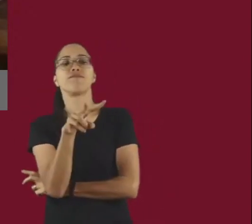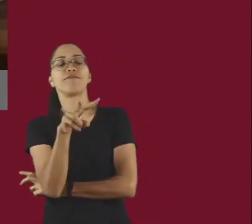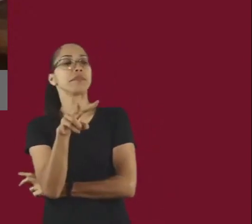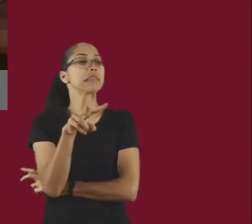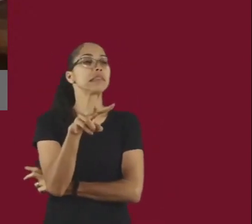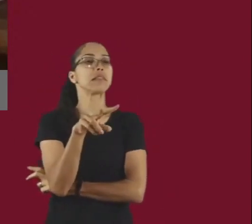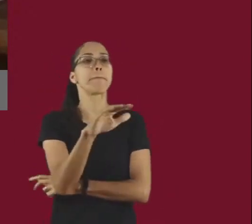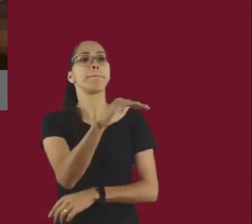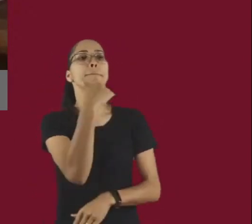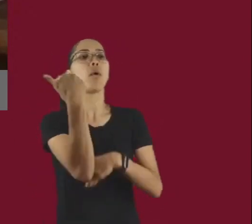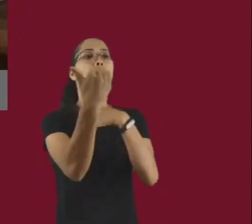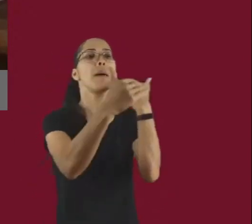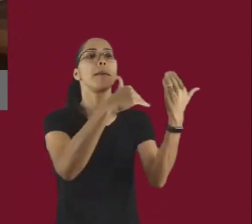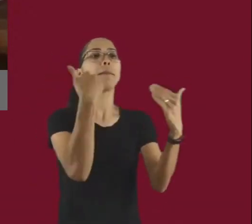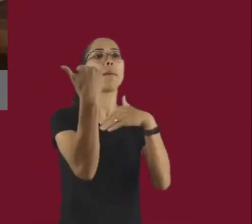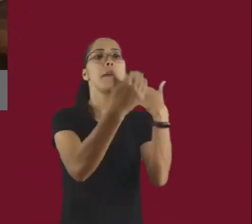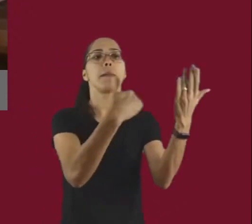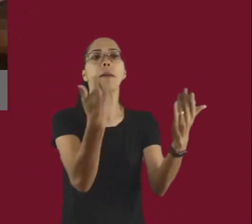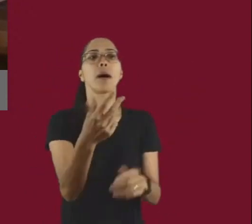governo Bolsonaro na pandemia?